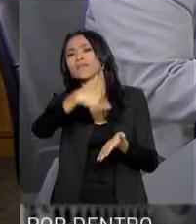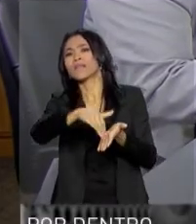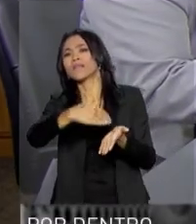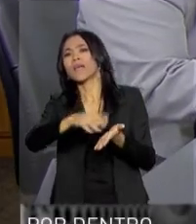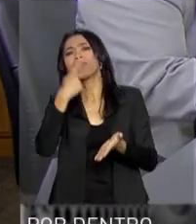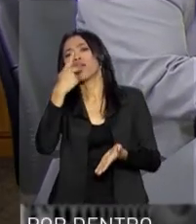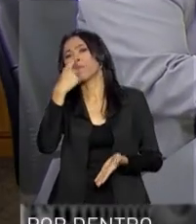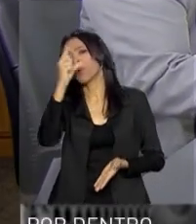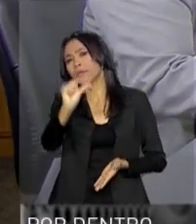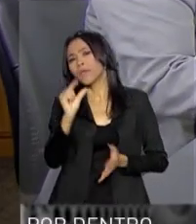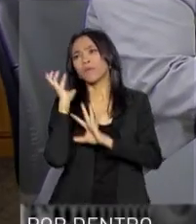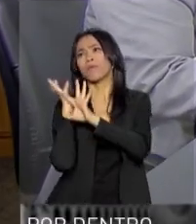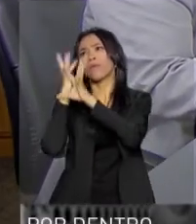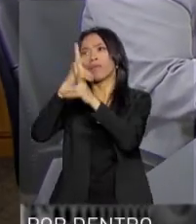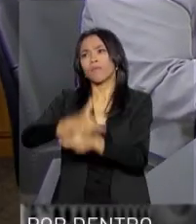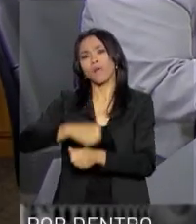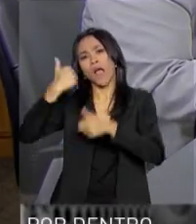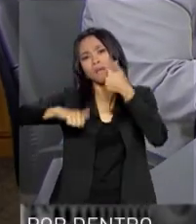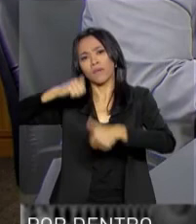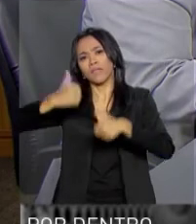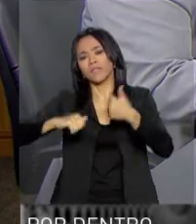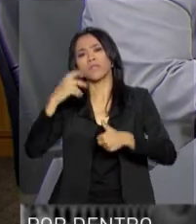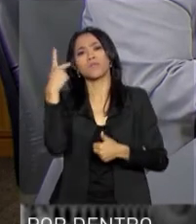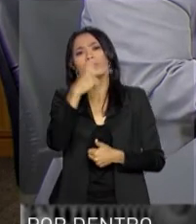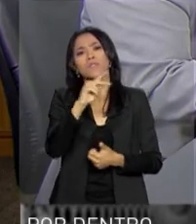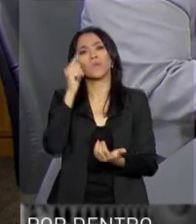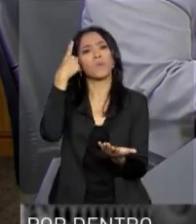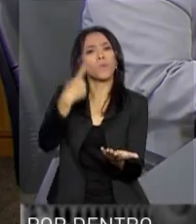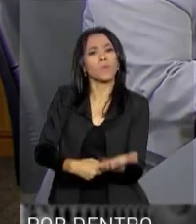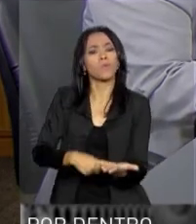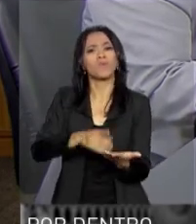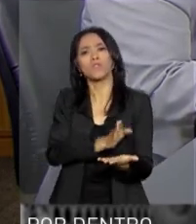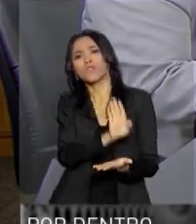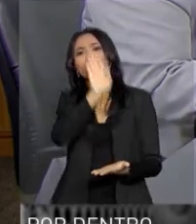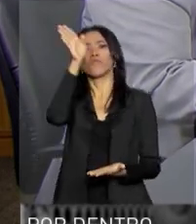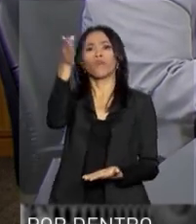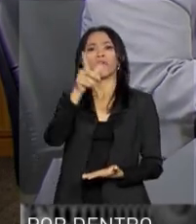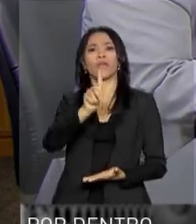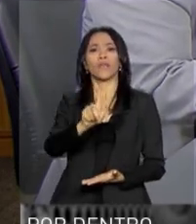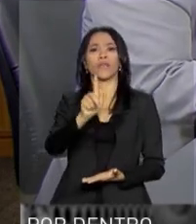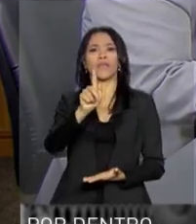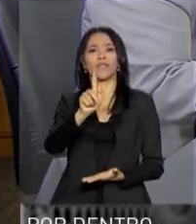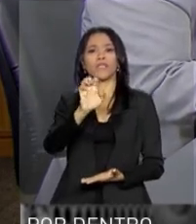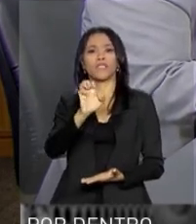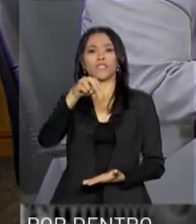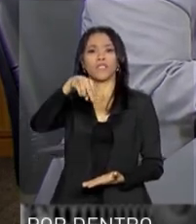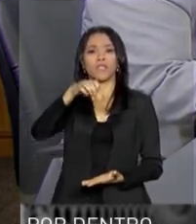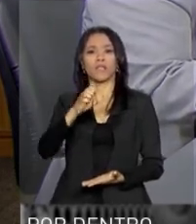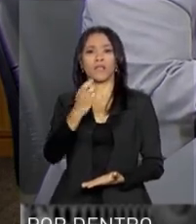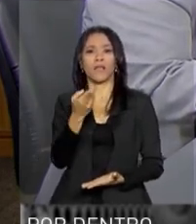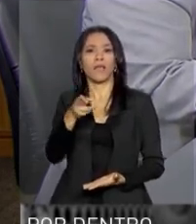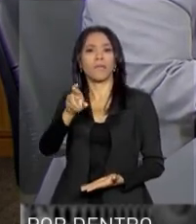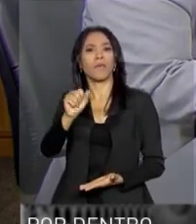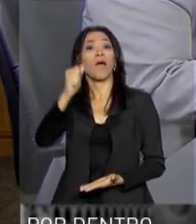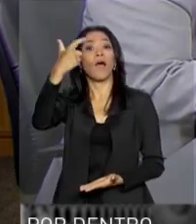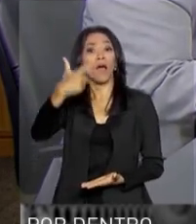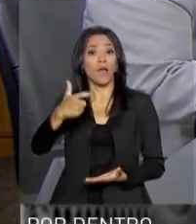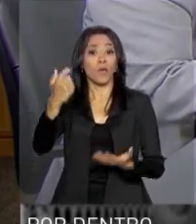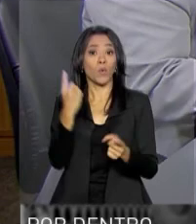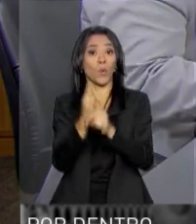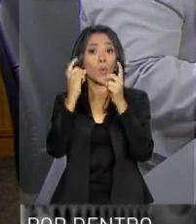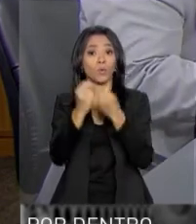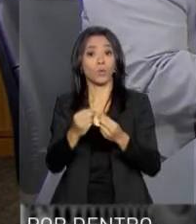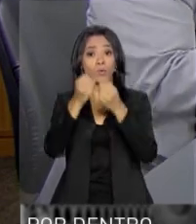não faz um balanço dessa agenda que cumpriu em genebra né é a agenda da onu nessa área dos direitos humanos que balanço se pode fazer